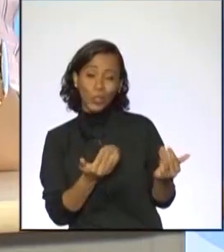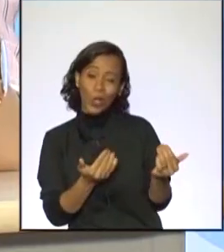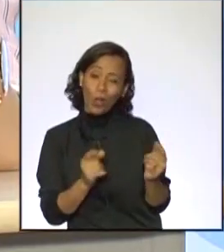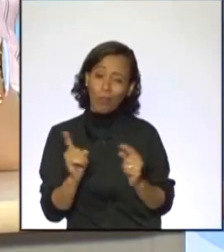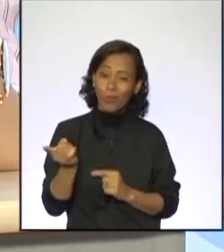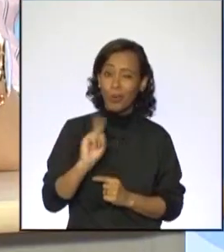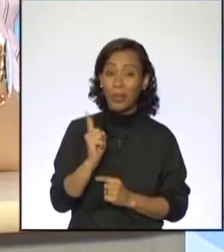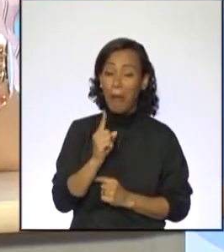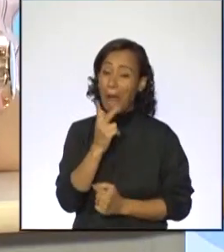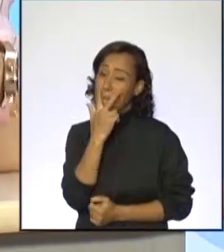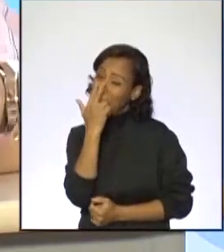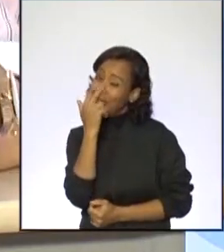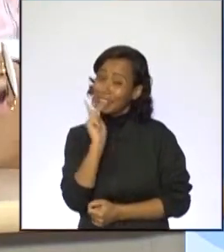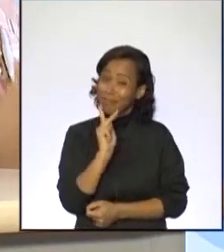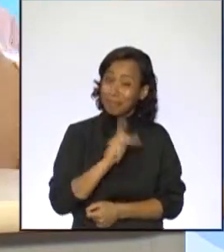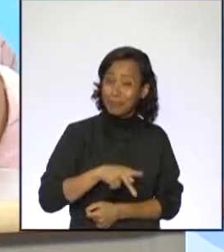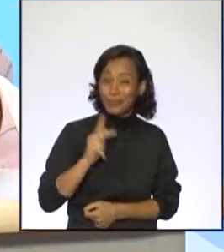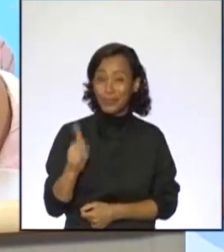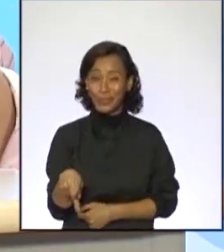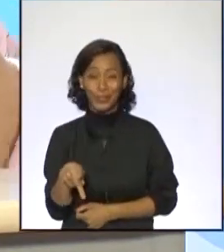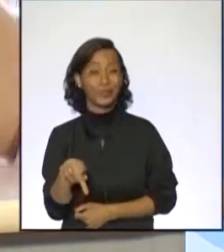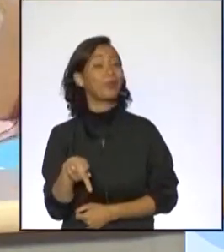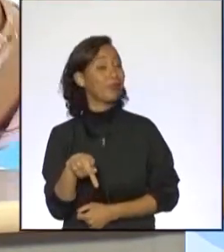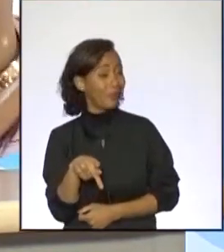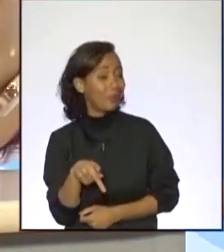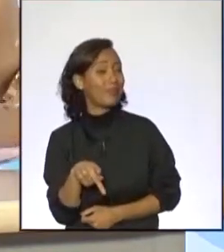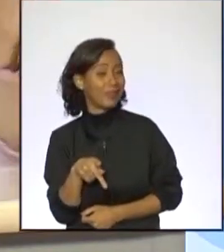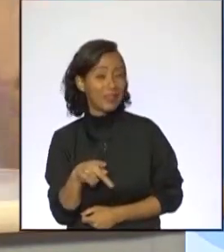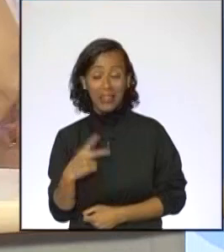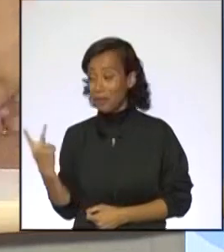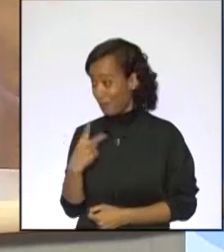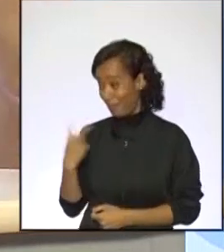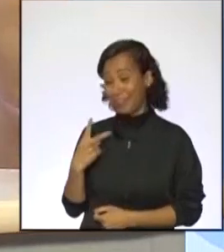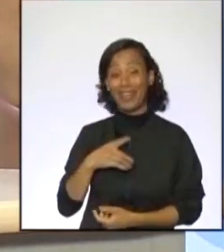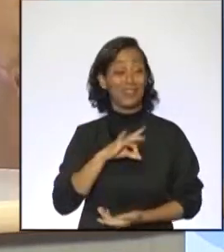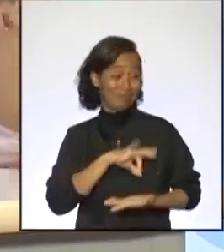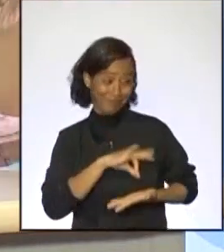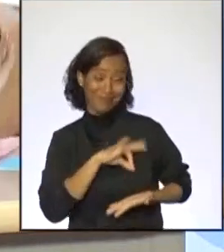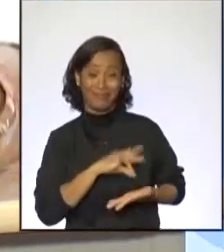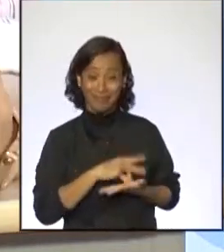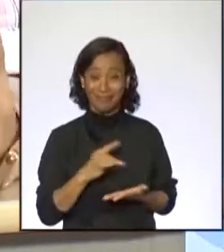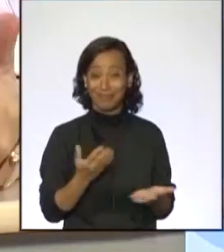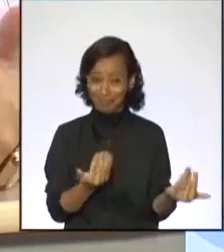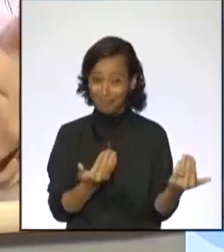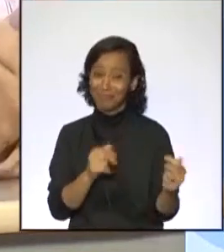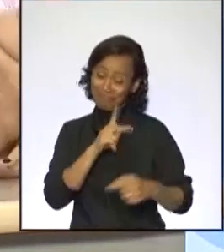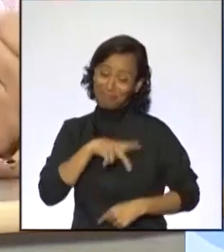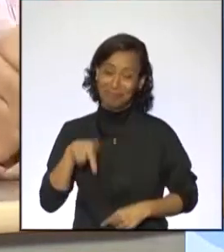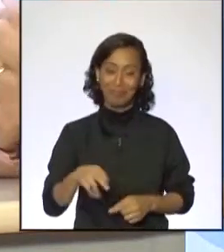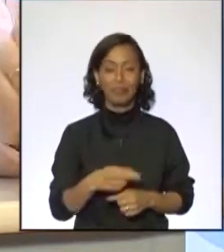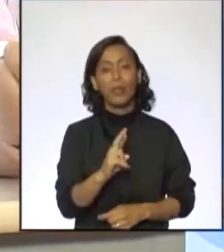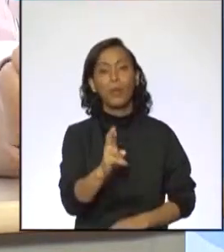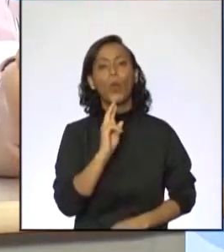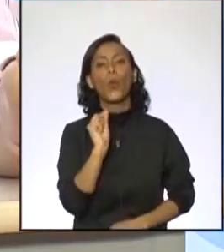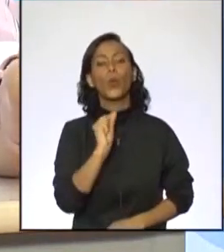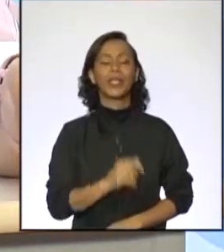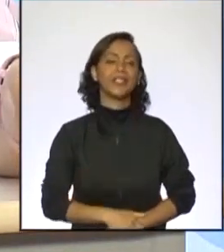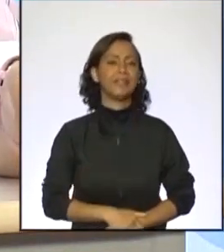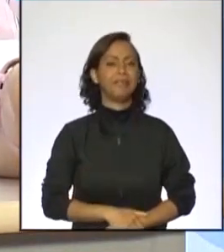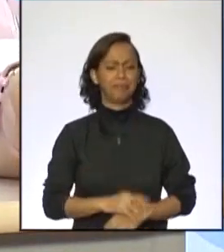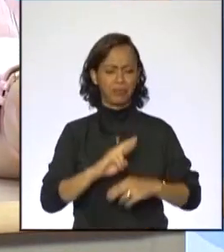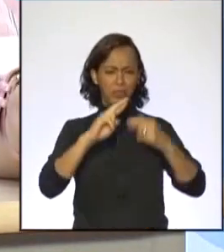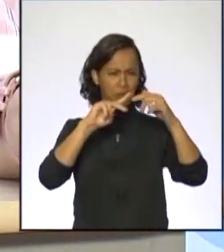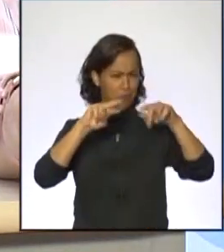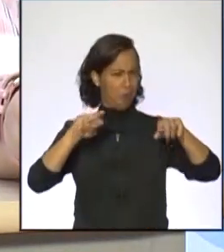ser um jovem professor também. Claro que Estou sim. esquecendo. Assim como nós, né? Assim como nós, jovens professores. Respostas bem